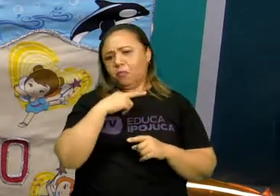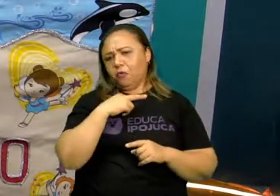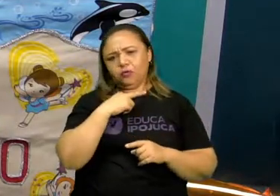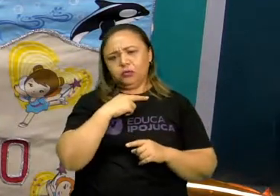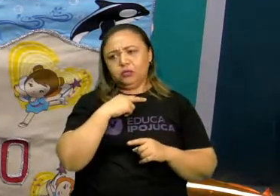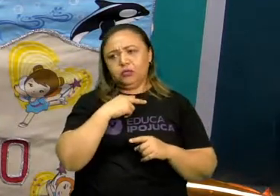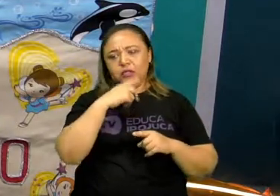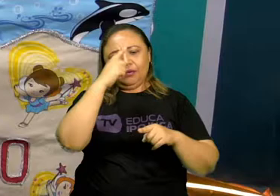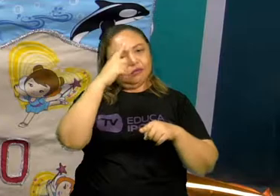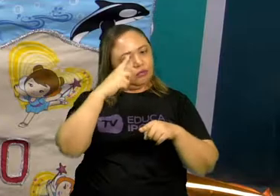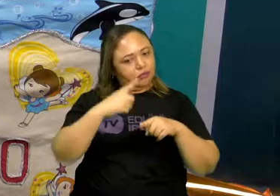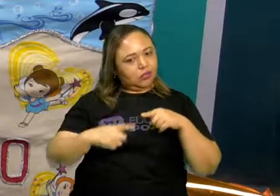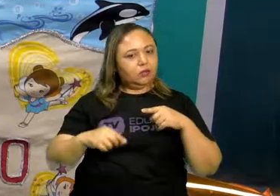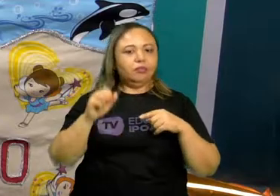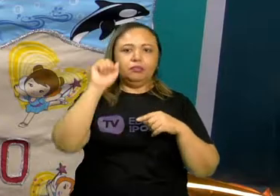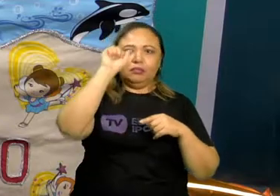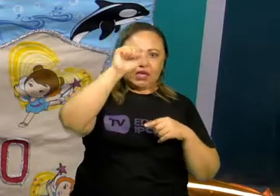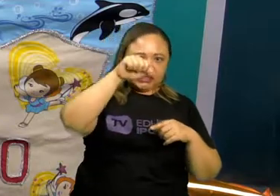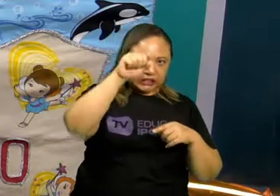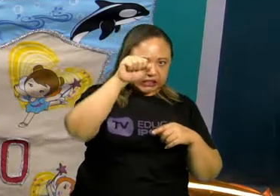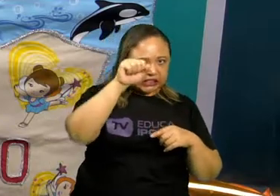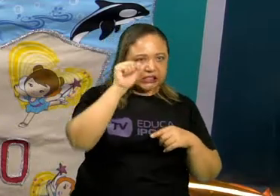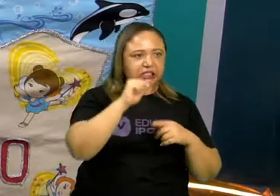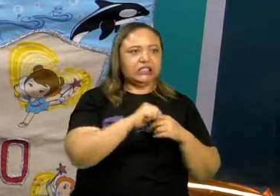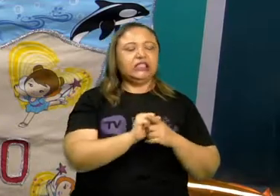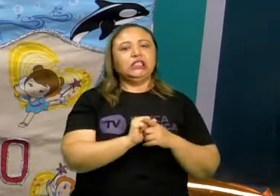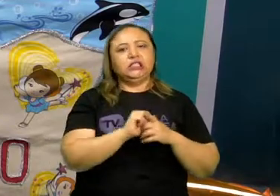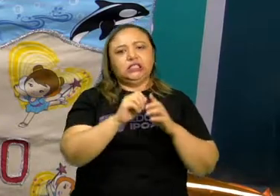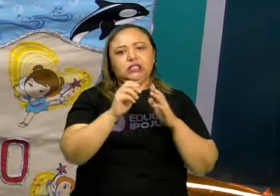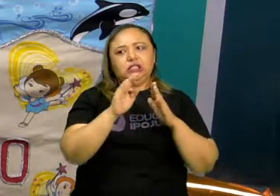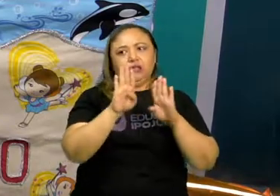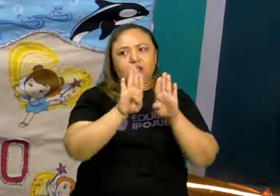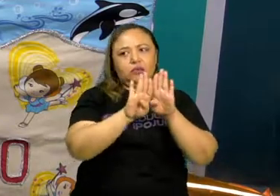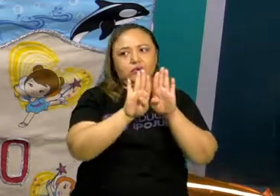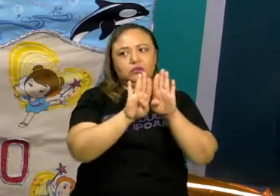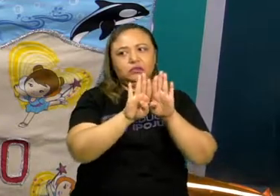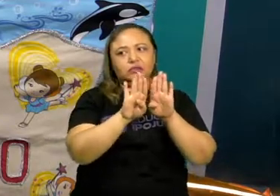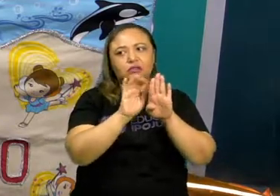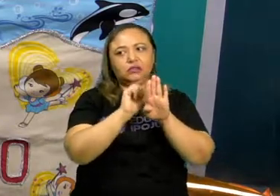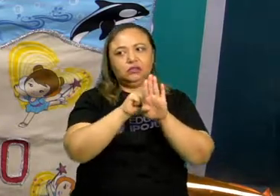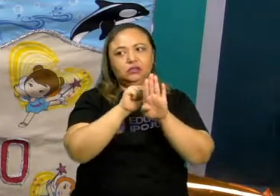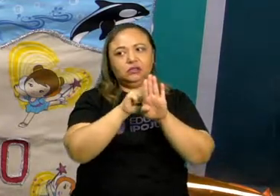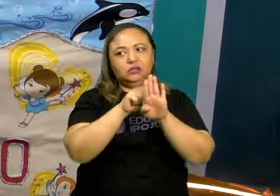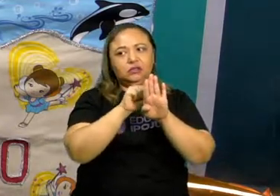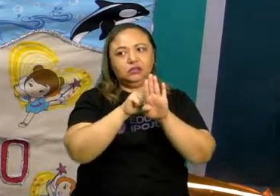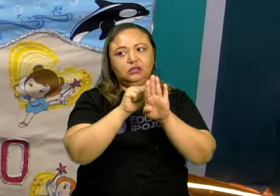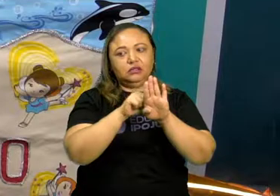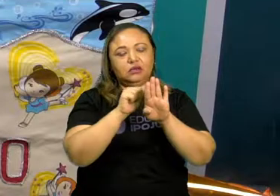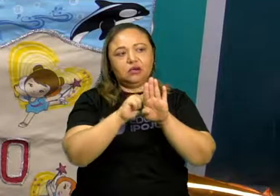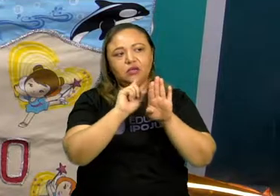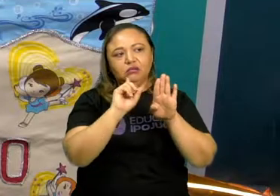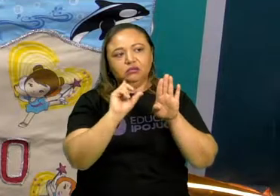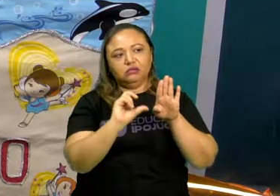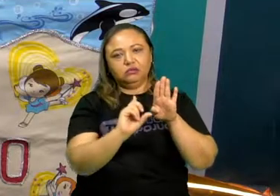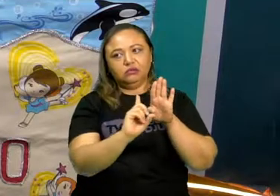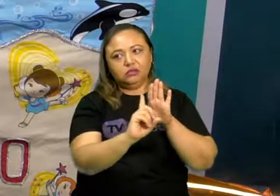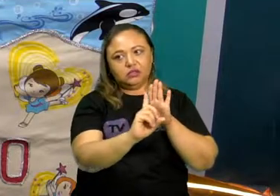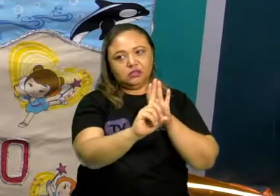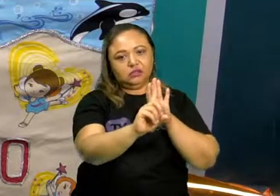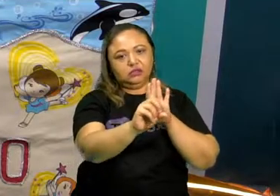tá? A gente tem que bater na porta. Não é isso, Leiturinha? Exatamente. Se a pessoa nos der permissão, a